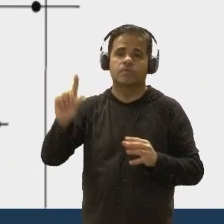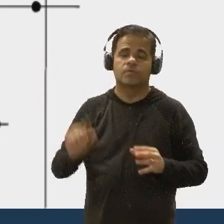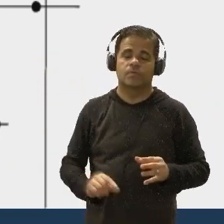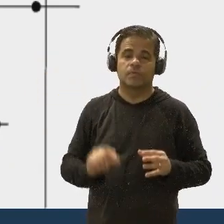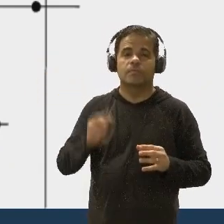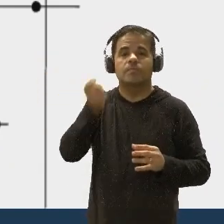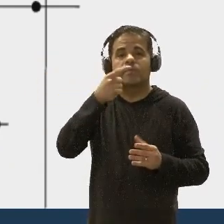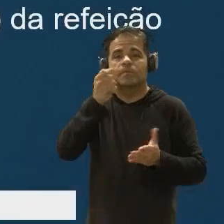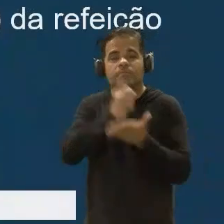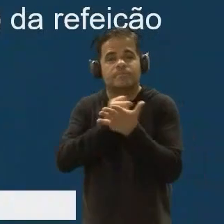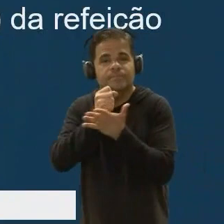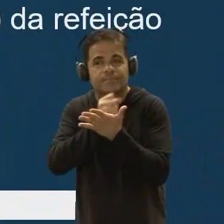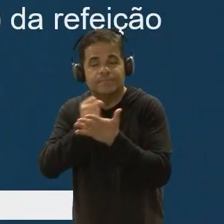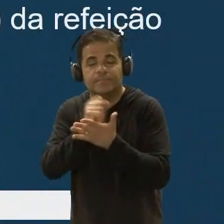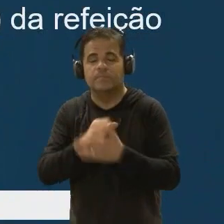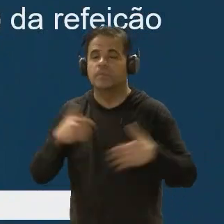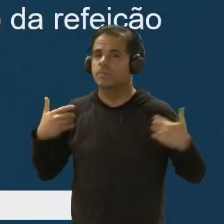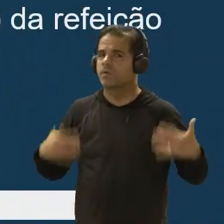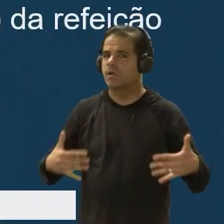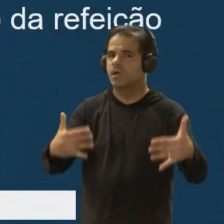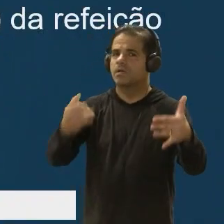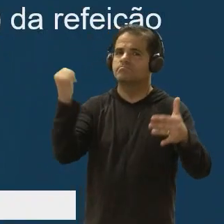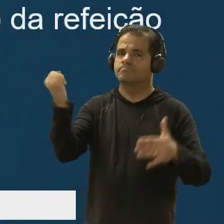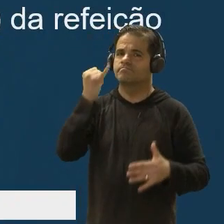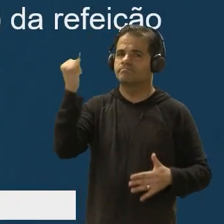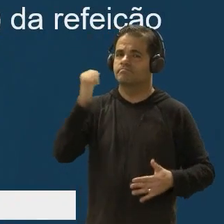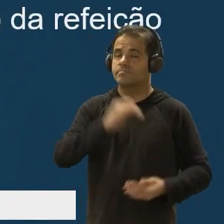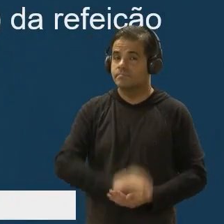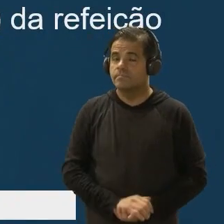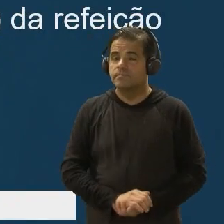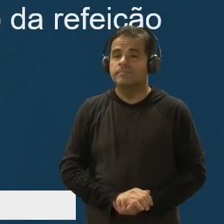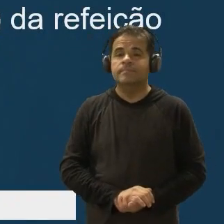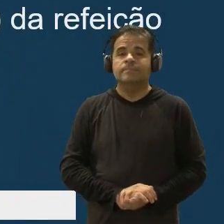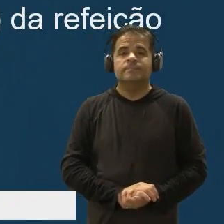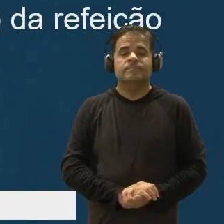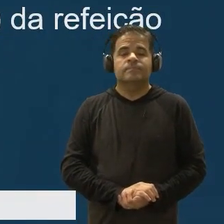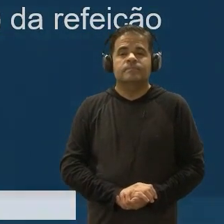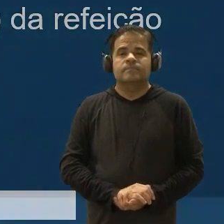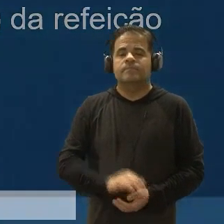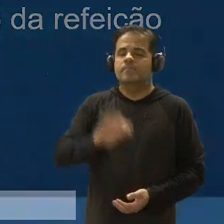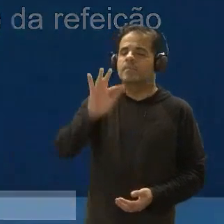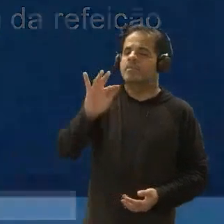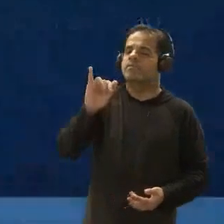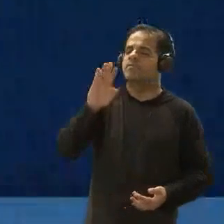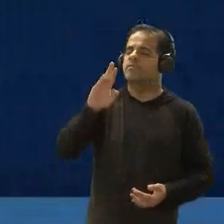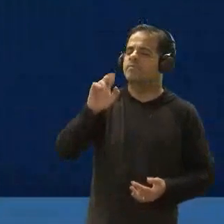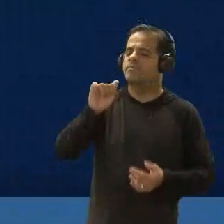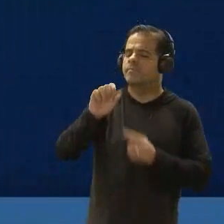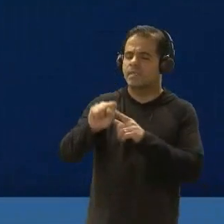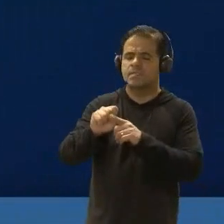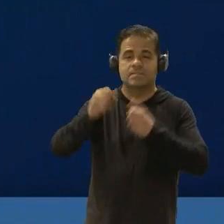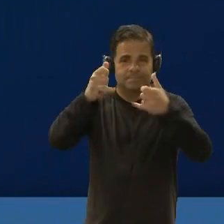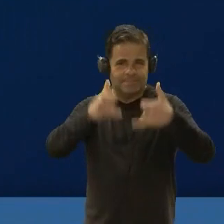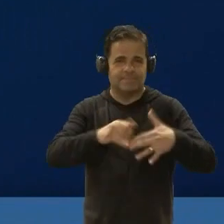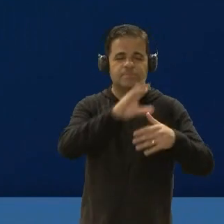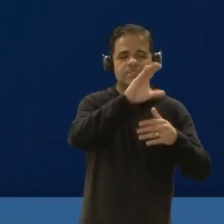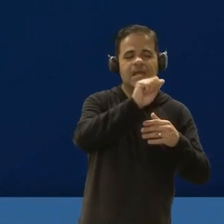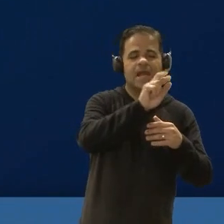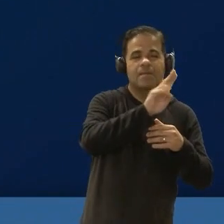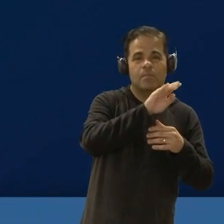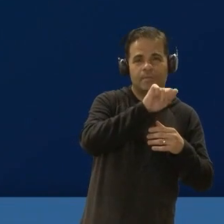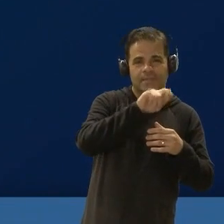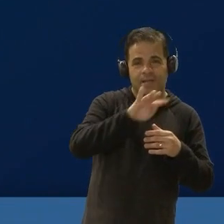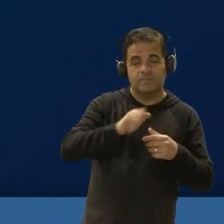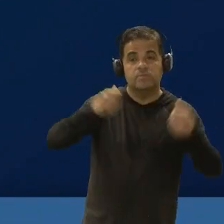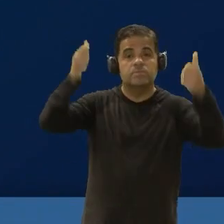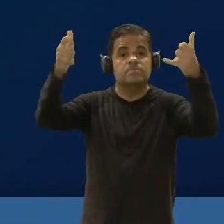número de medicamentos. Então isso é muito importante. E as fibras? A gente falou de carboidrato e agora